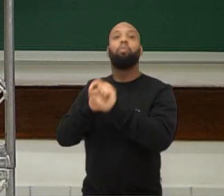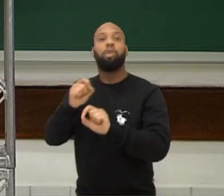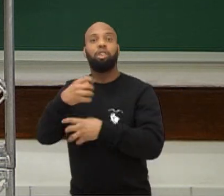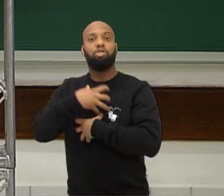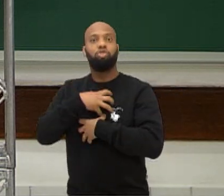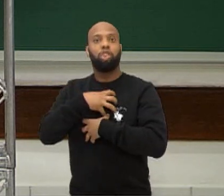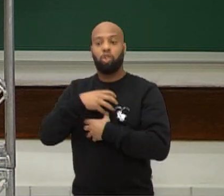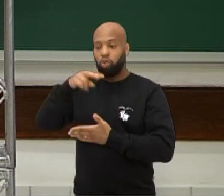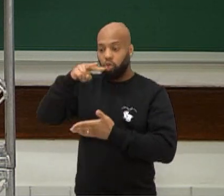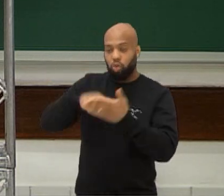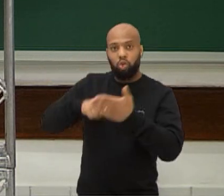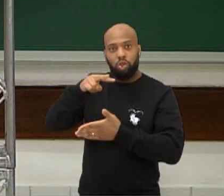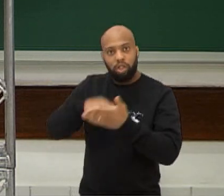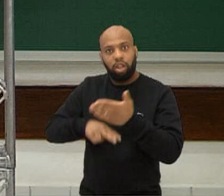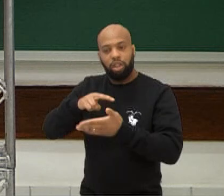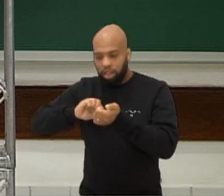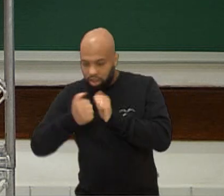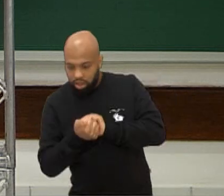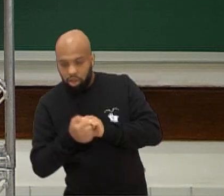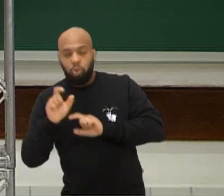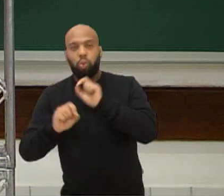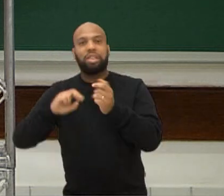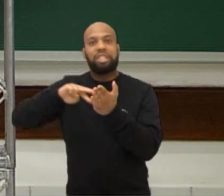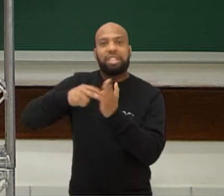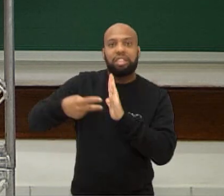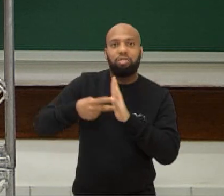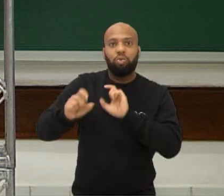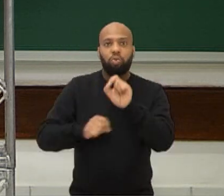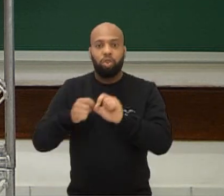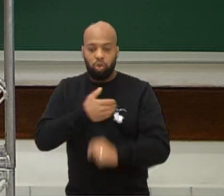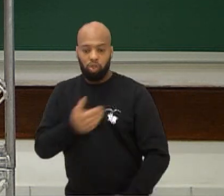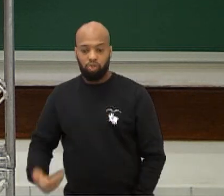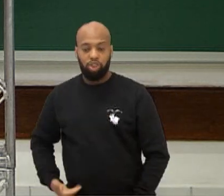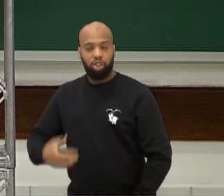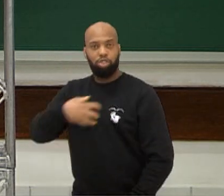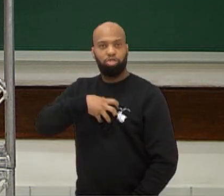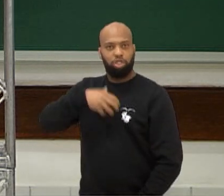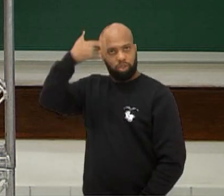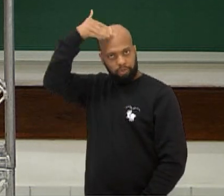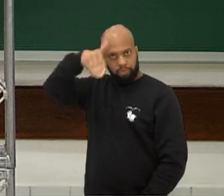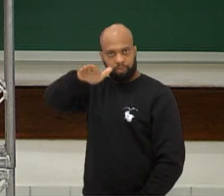uma releitura do que é um governo republicano.